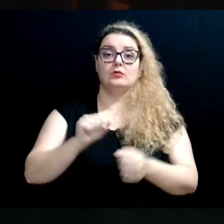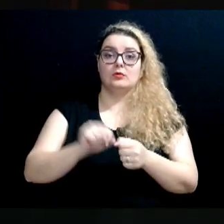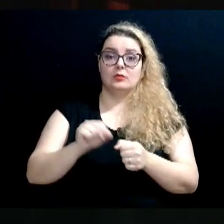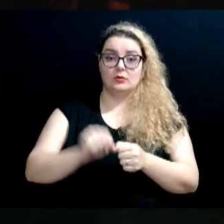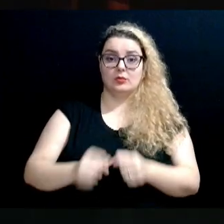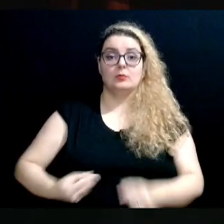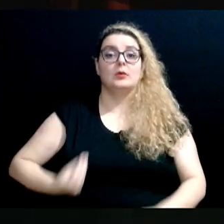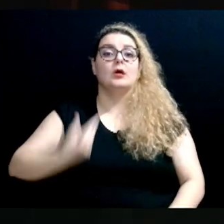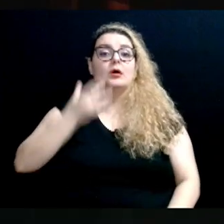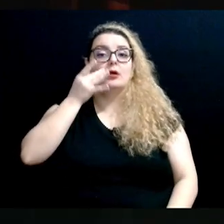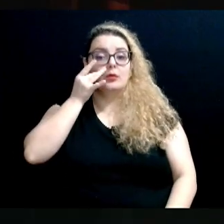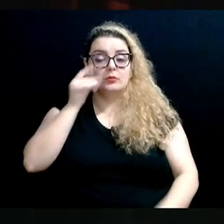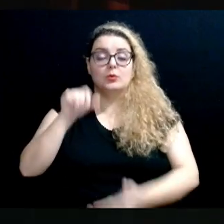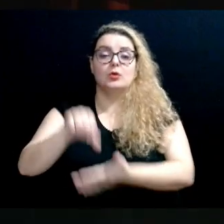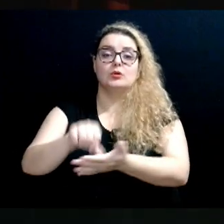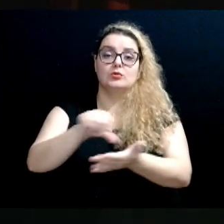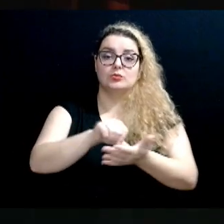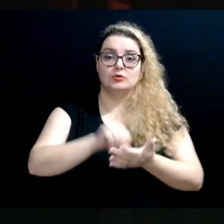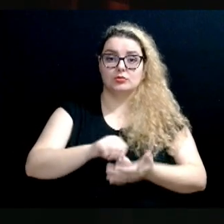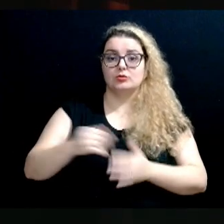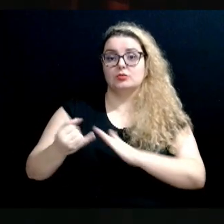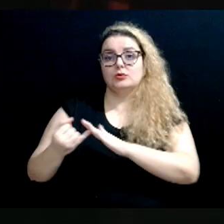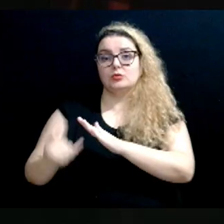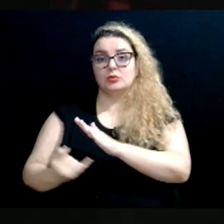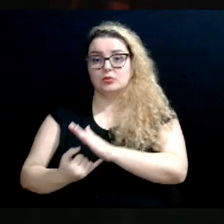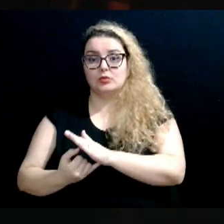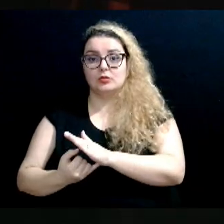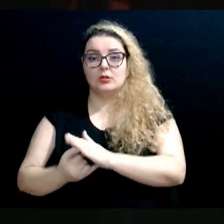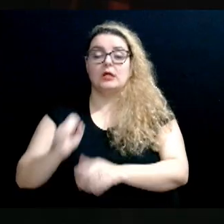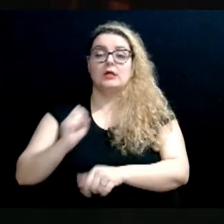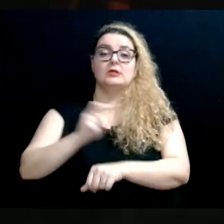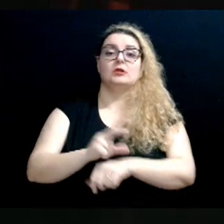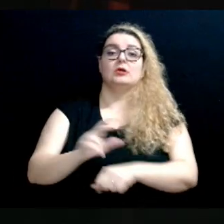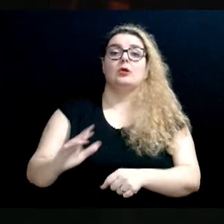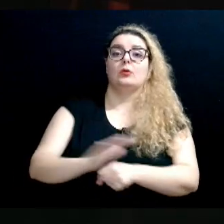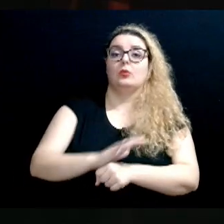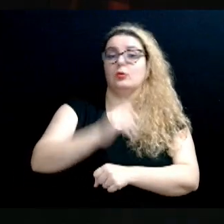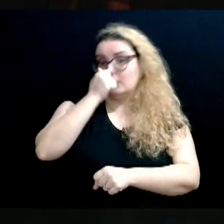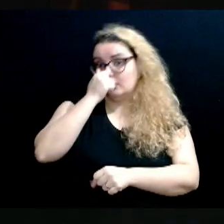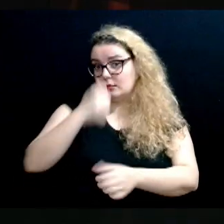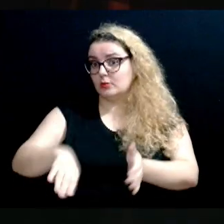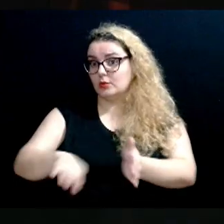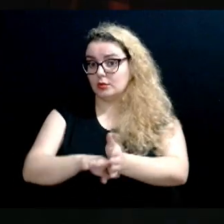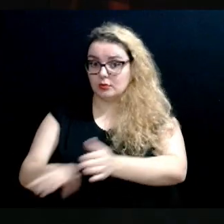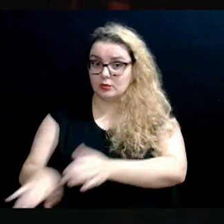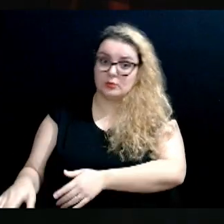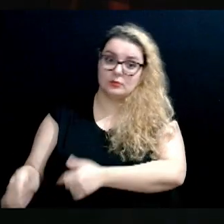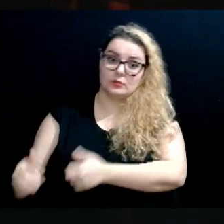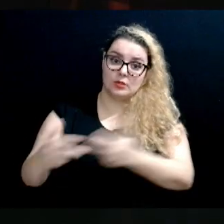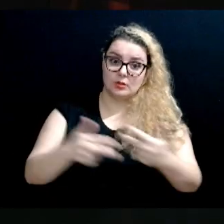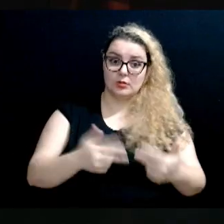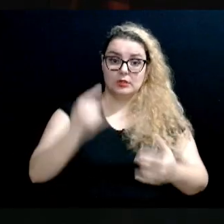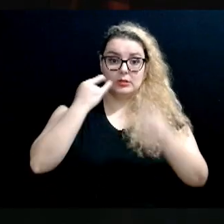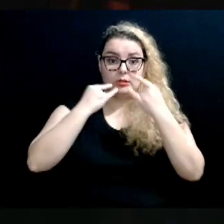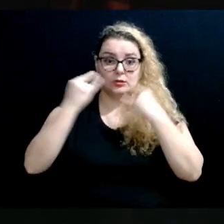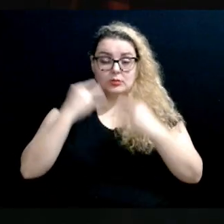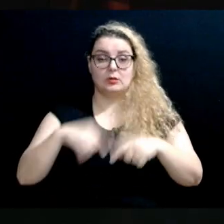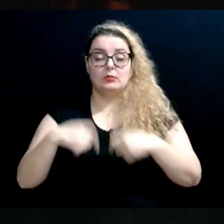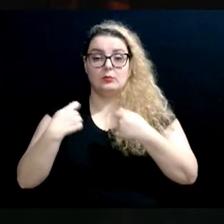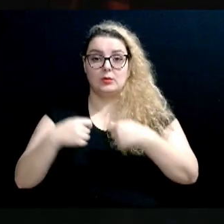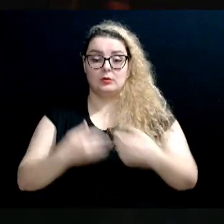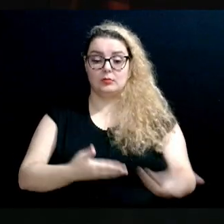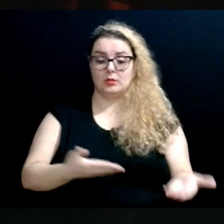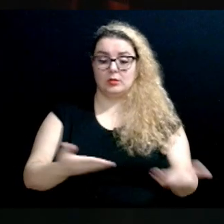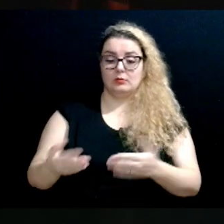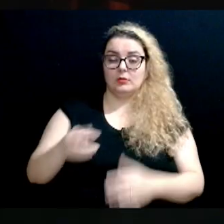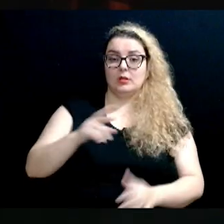nas unidades da instituição. As vagas são preenchidas por ordem de chegada, então os interessados precisam apresentar RG,